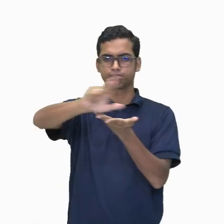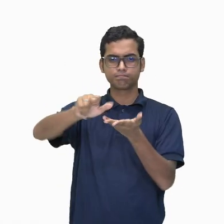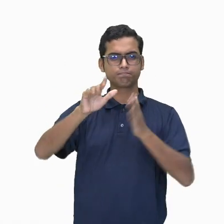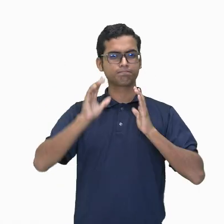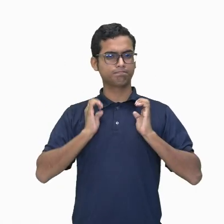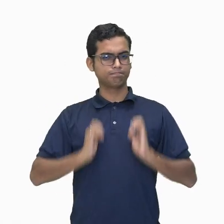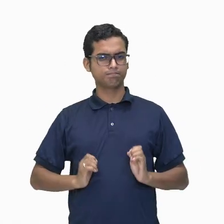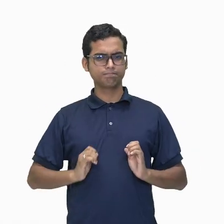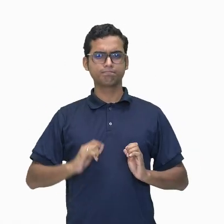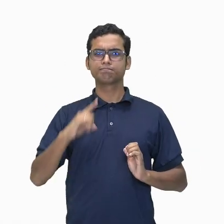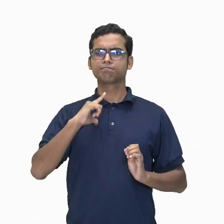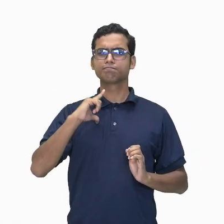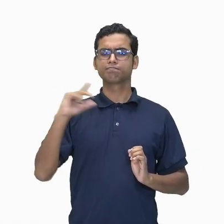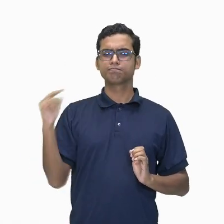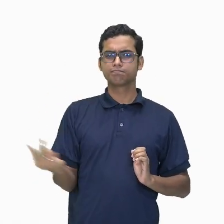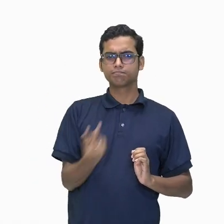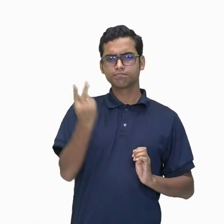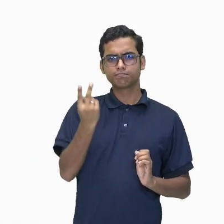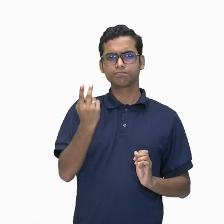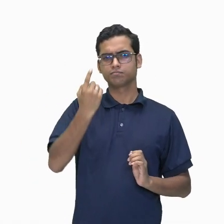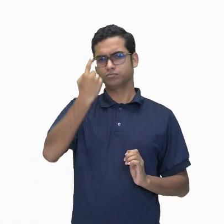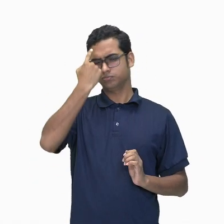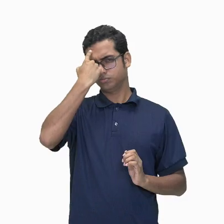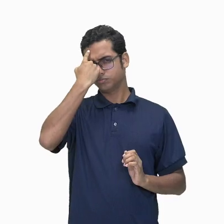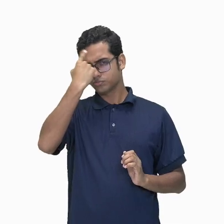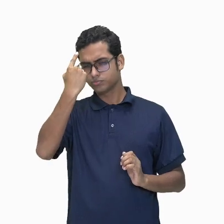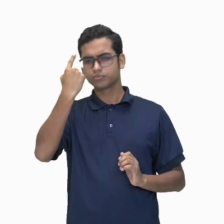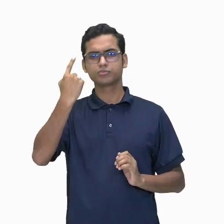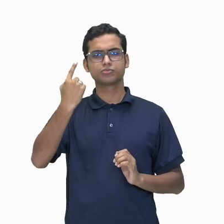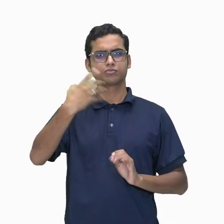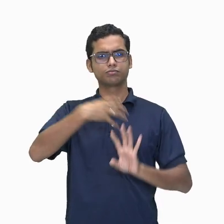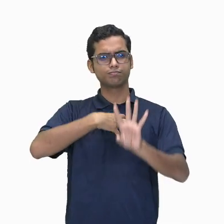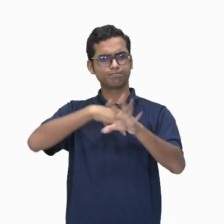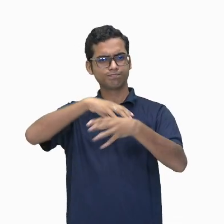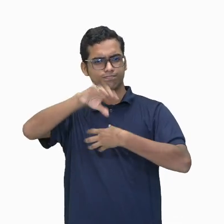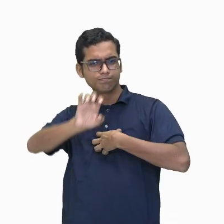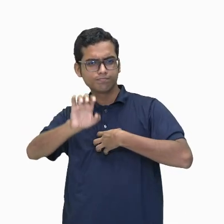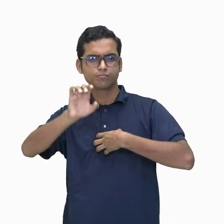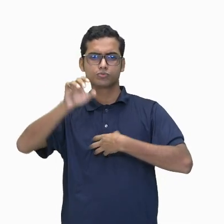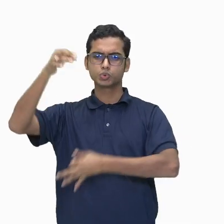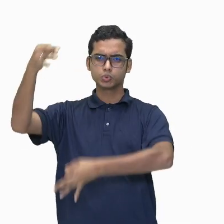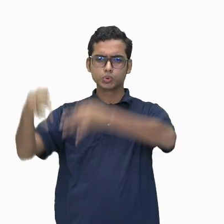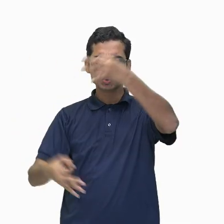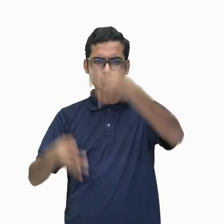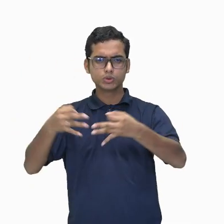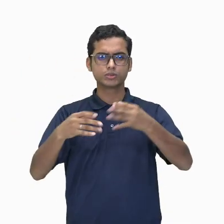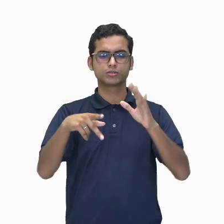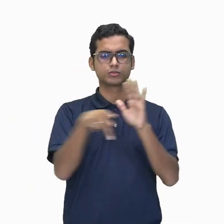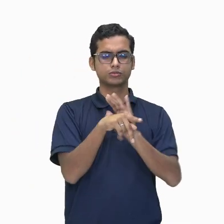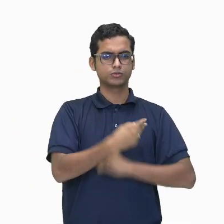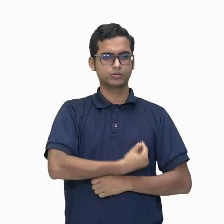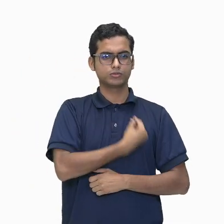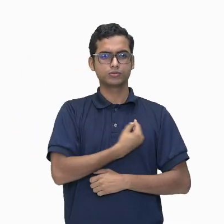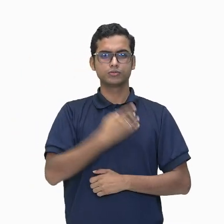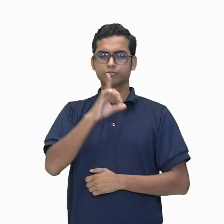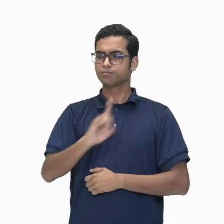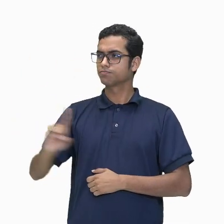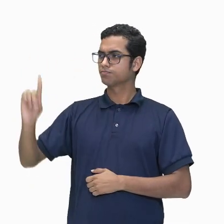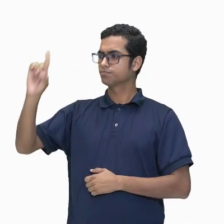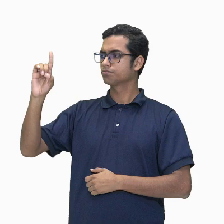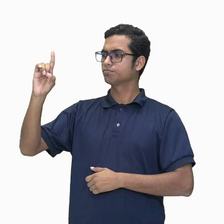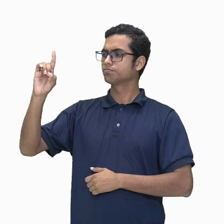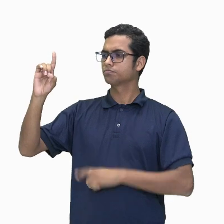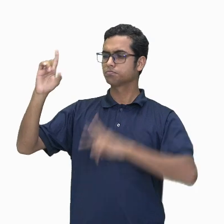leva a uma rica troca de ideias sobre justiça e dignidade humana. Para pensar o que é certo e o